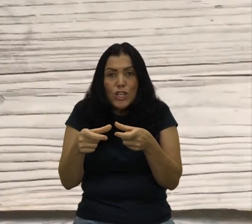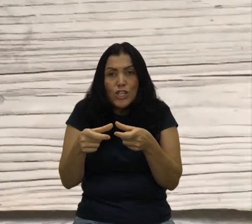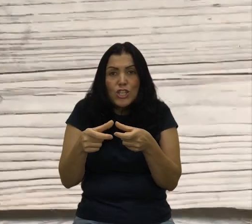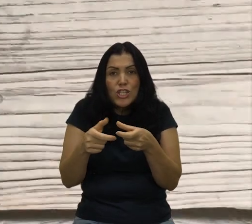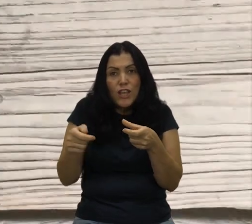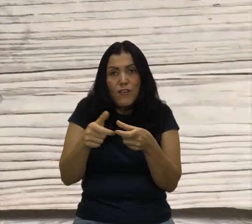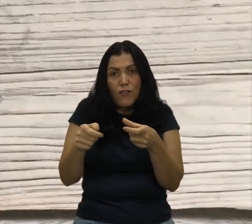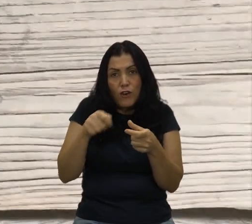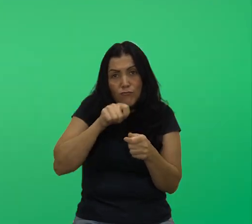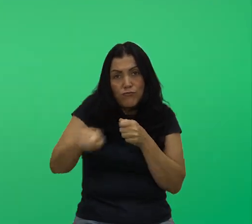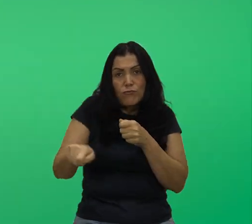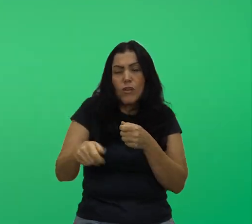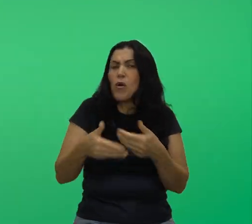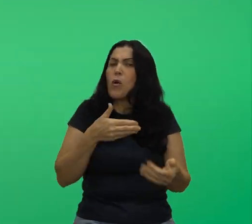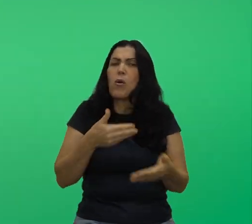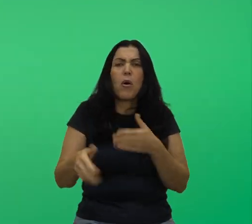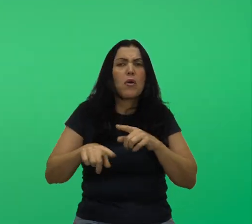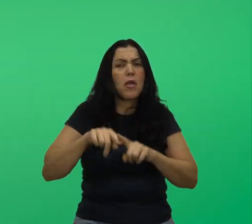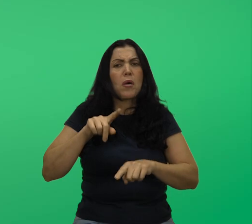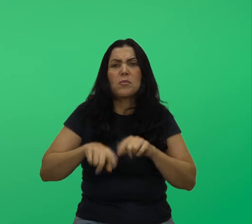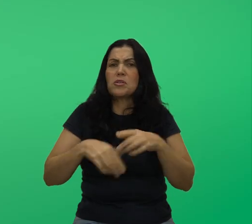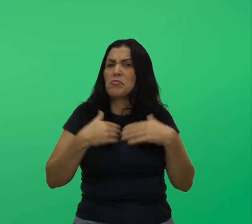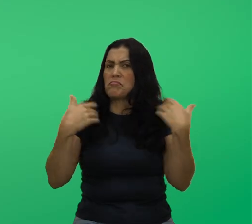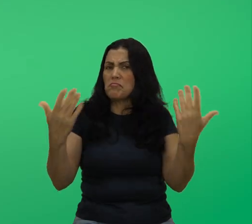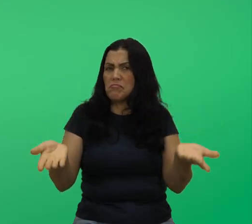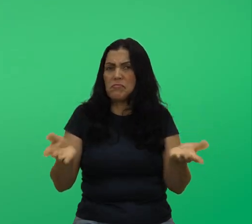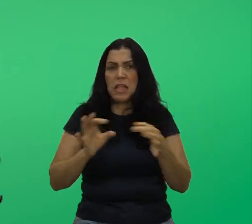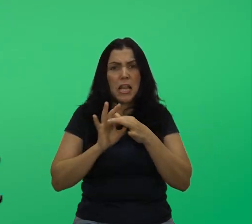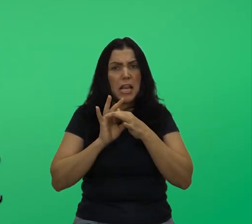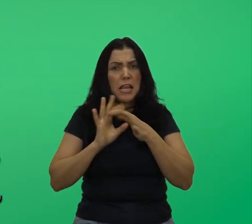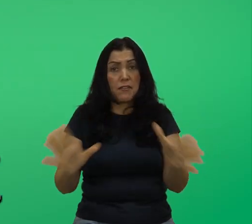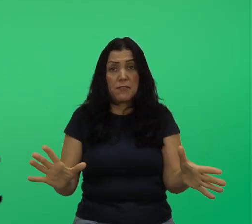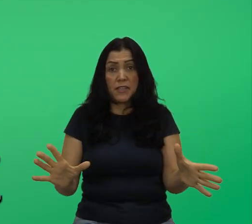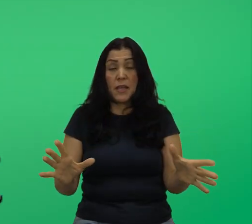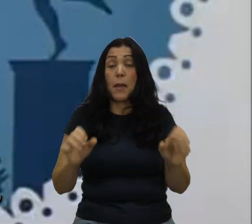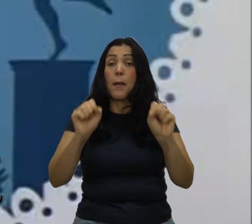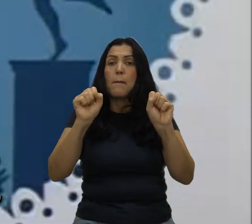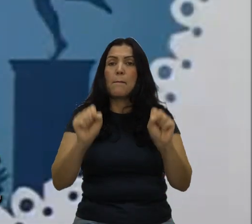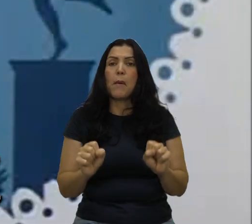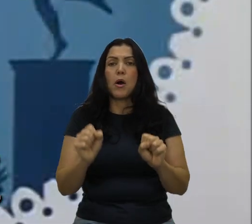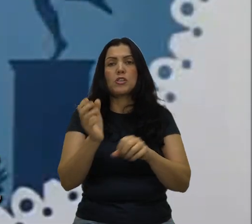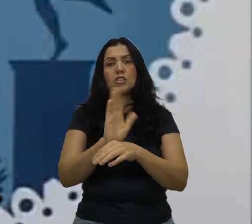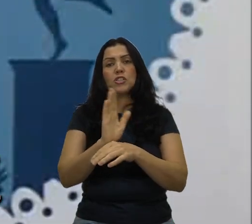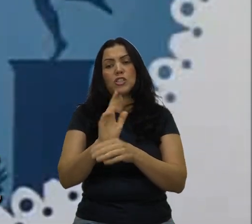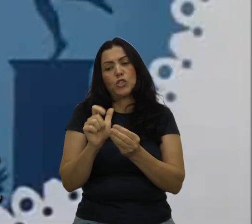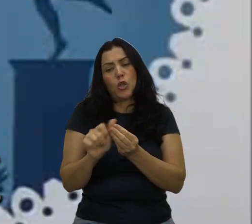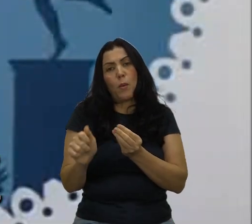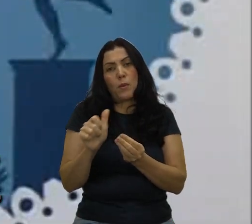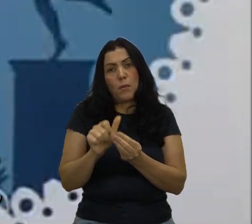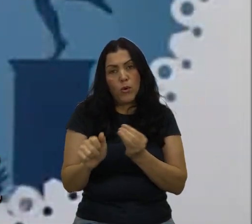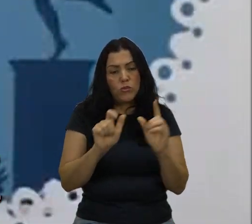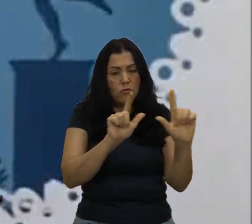de fósforo, enfim, qualquer objeto mesmo. Podemos fazer um filme de stop motion